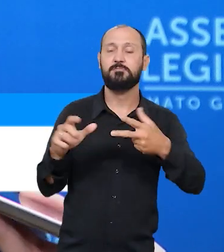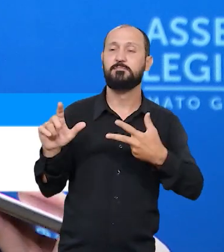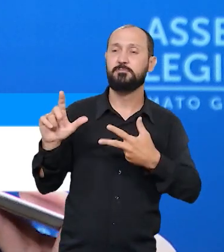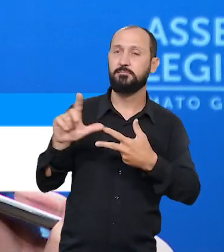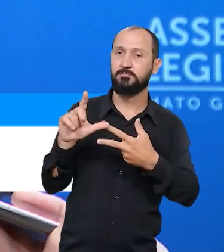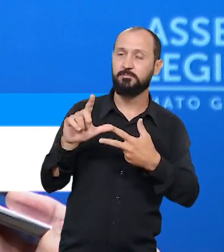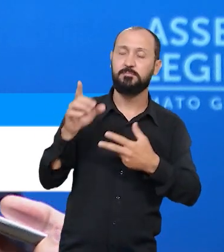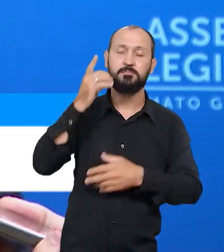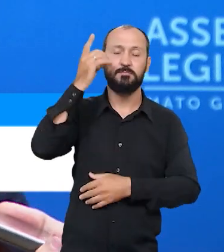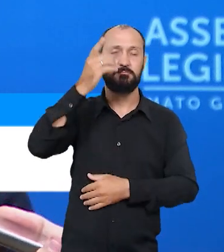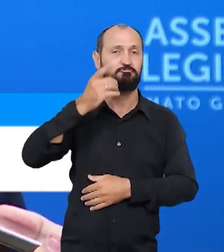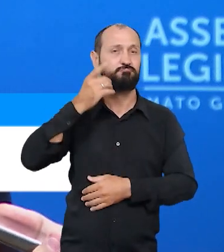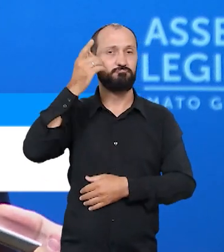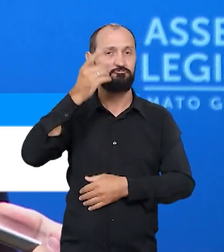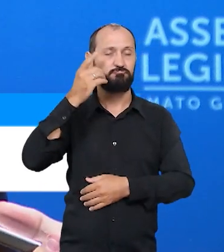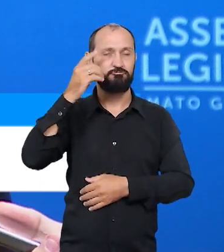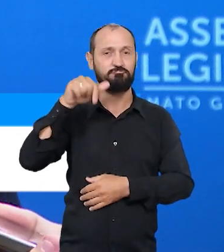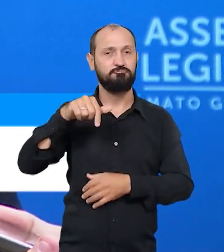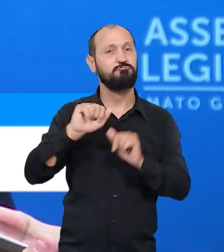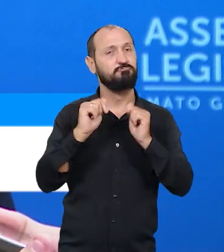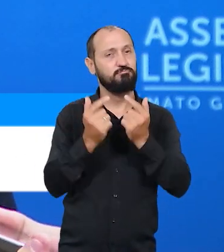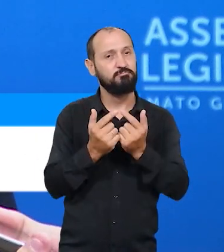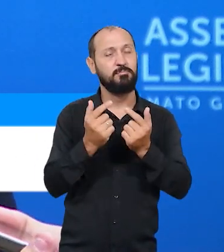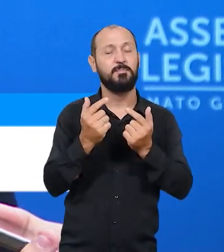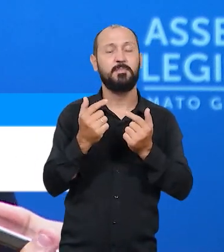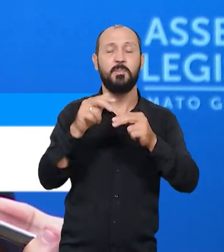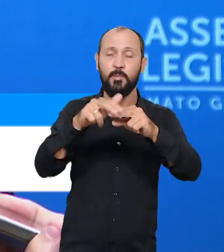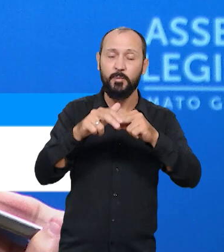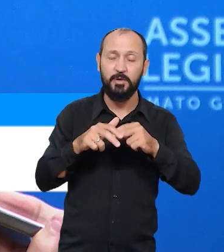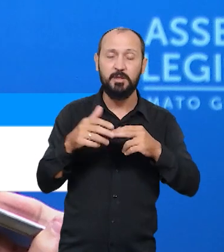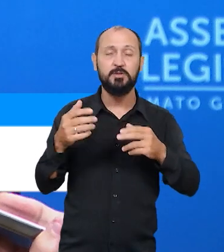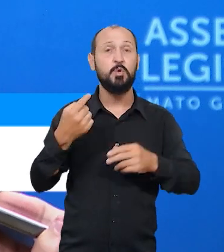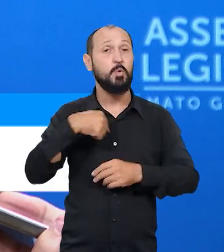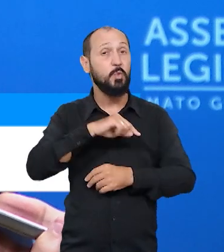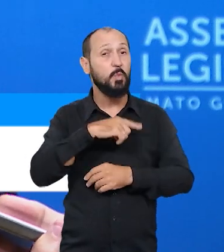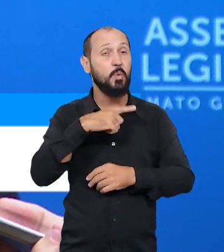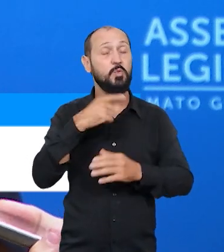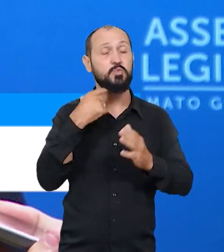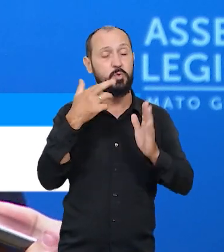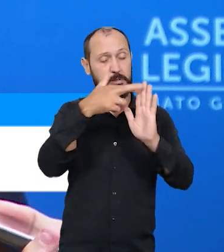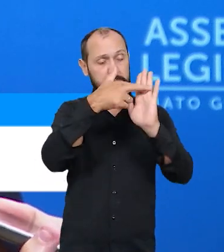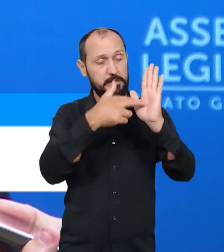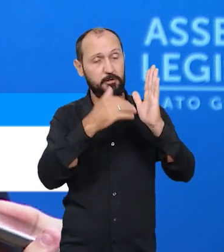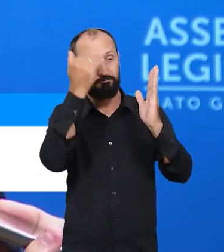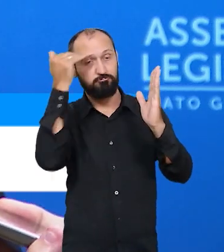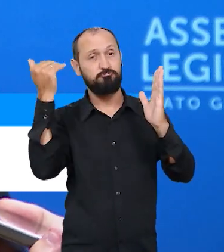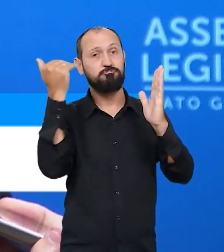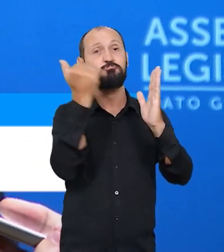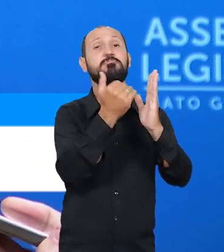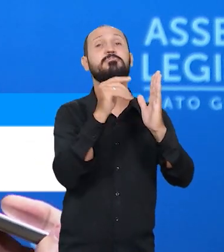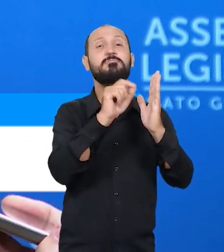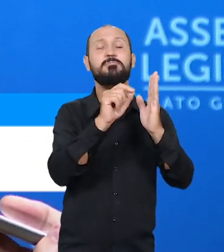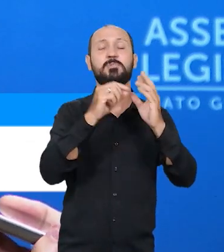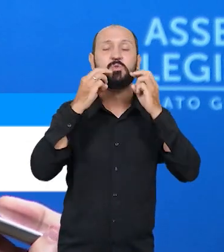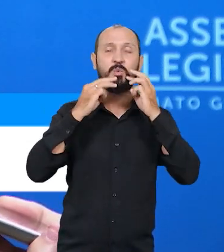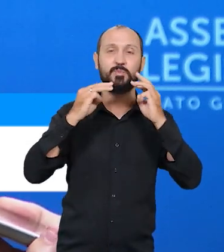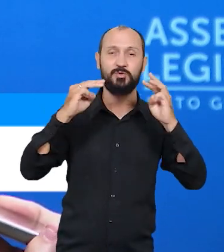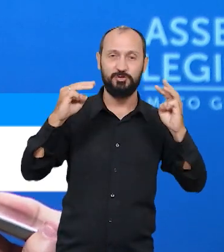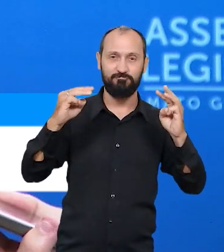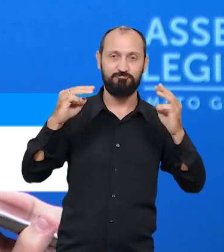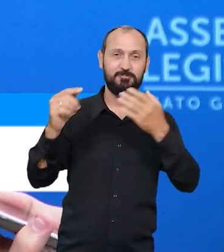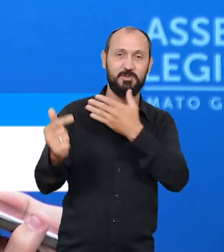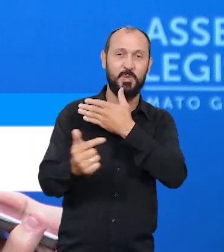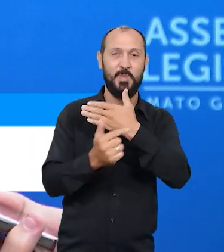do Legislativo dos deputados dessa casa com isso Assembleia Legislativa cumpre o seu papel